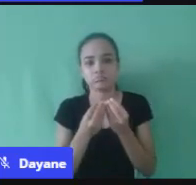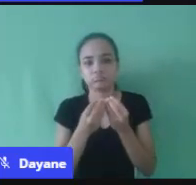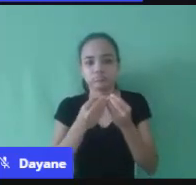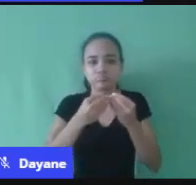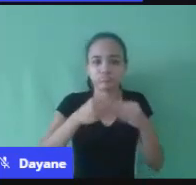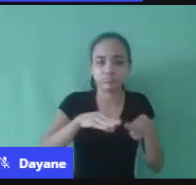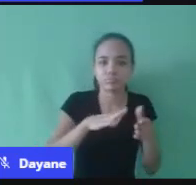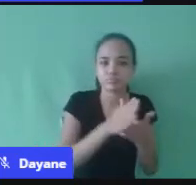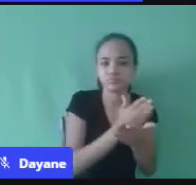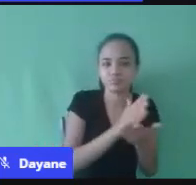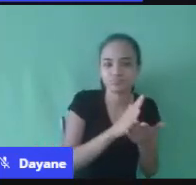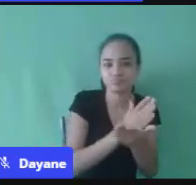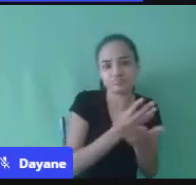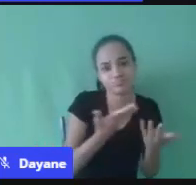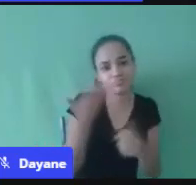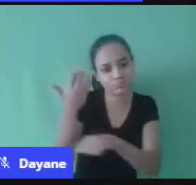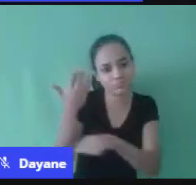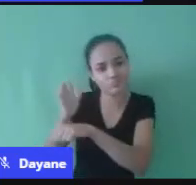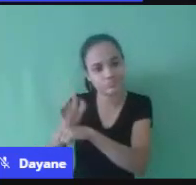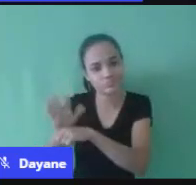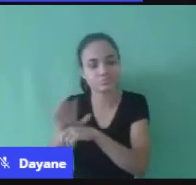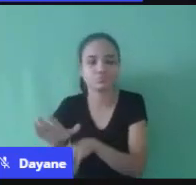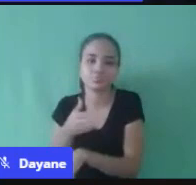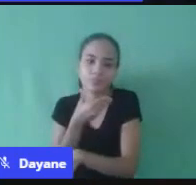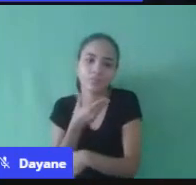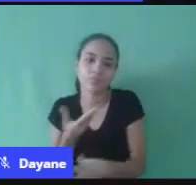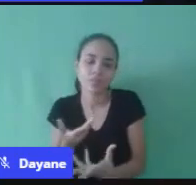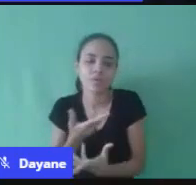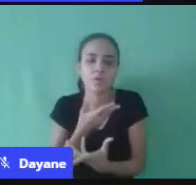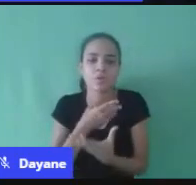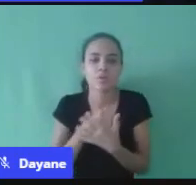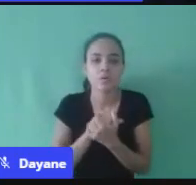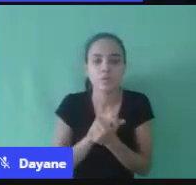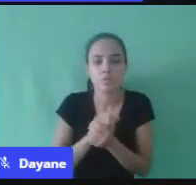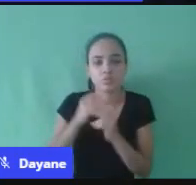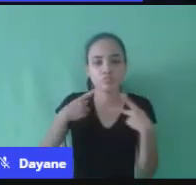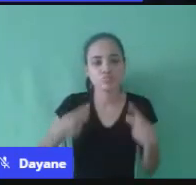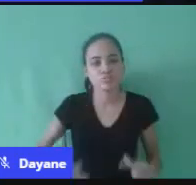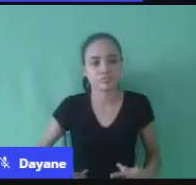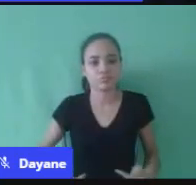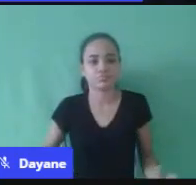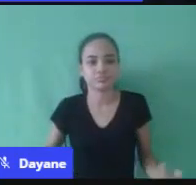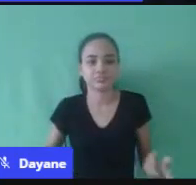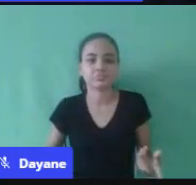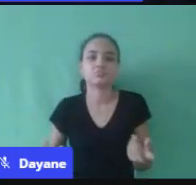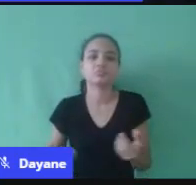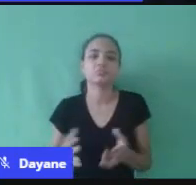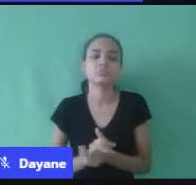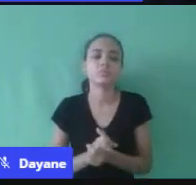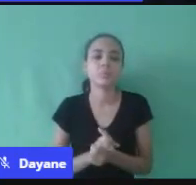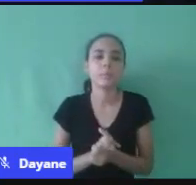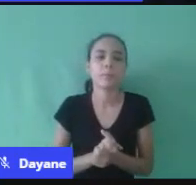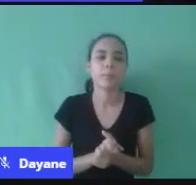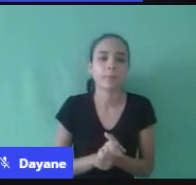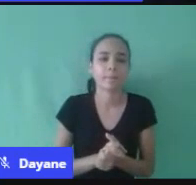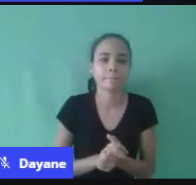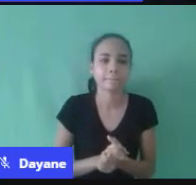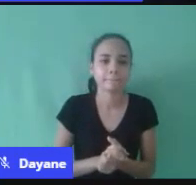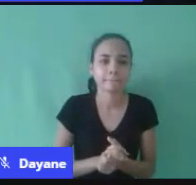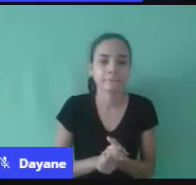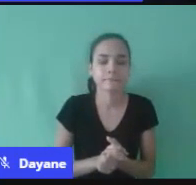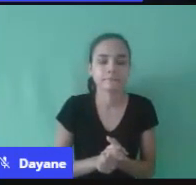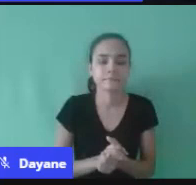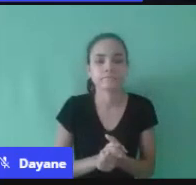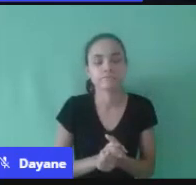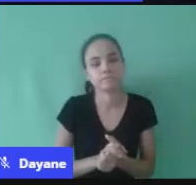mais fechada, né? O cerrado, que geralmente se fala, né? O professor até me pede para o aluno